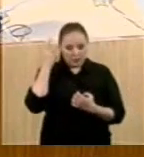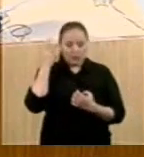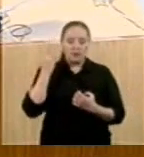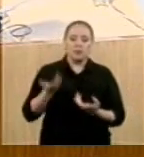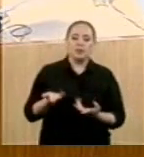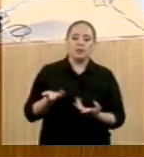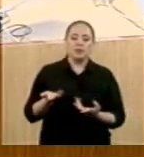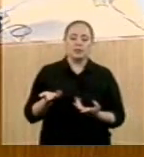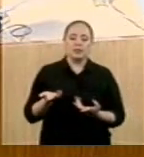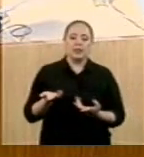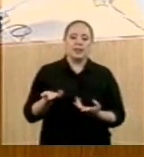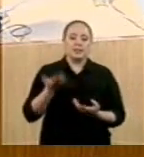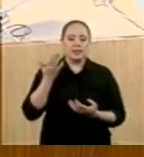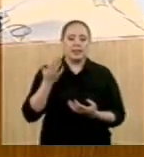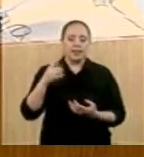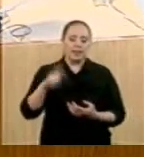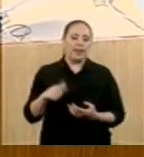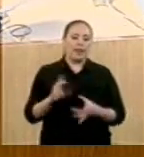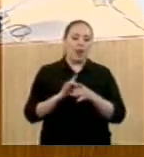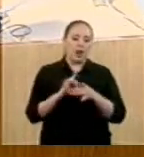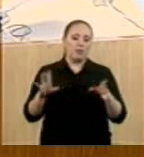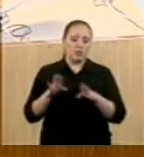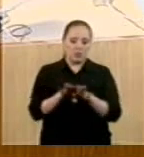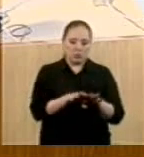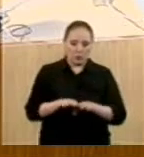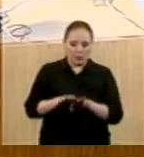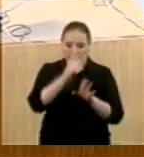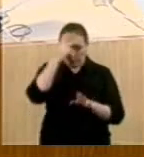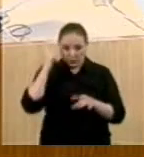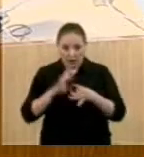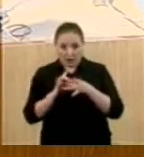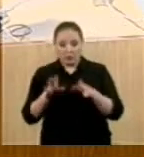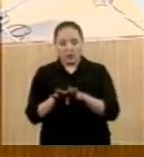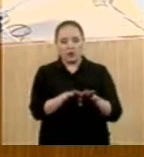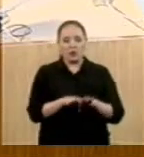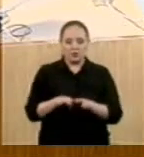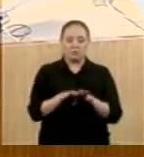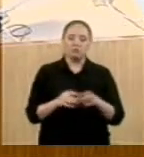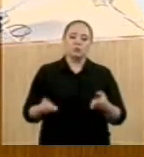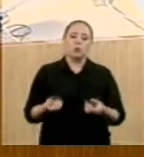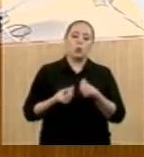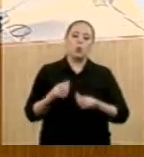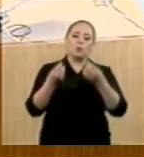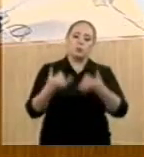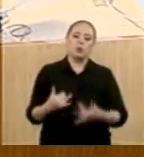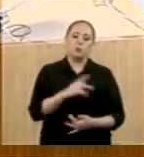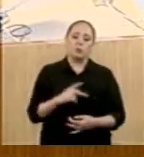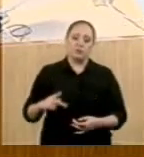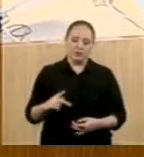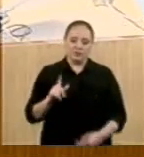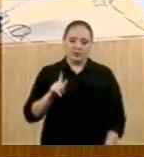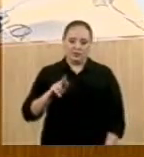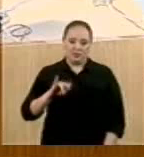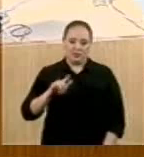reconhecem reciprocamente como livres e iguais, nas palavras do professor Menelik de Carvalho Neto e